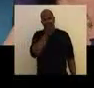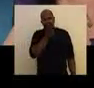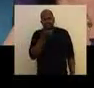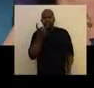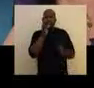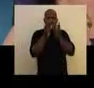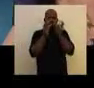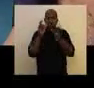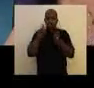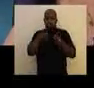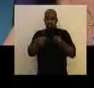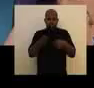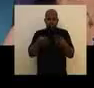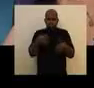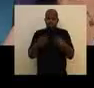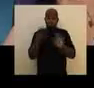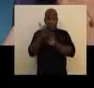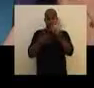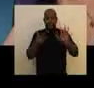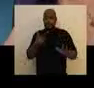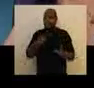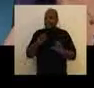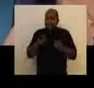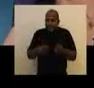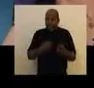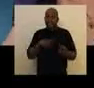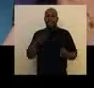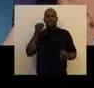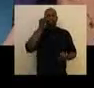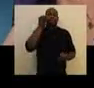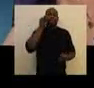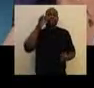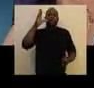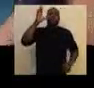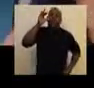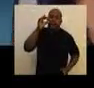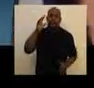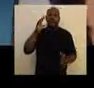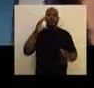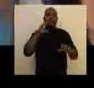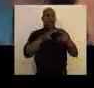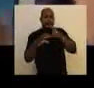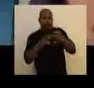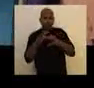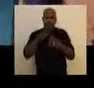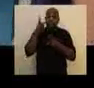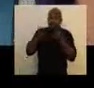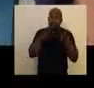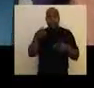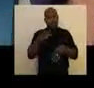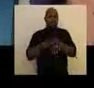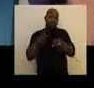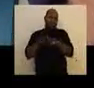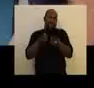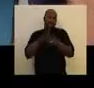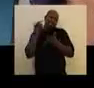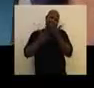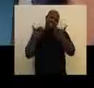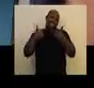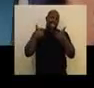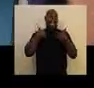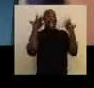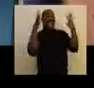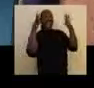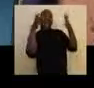Libras, porque no esforço de me comunicar, no esforço de falar, ganhei vários parabéns deles também, assim, eles brincavam muito dizendo